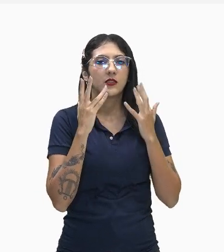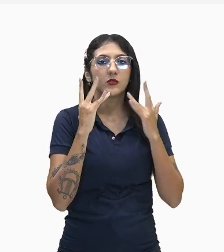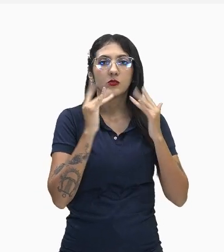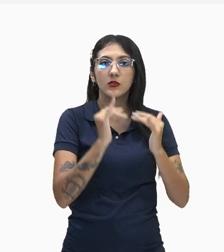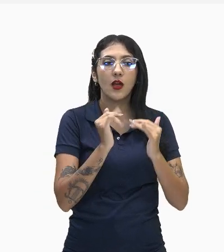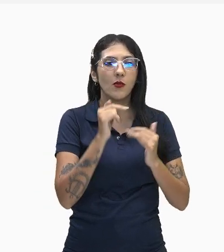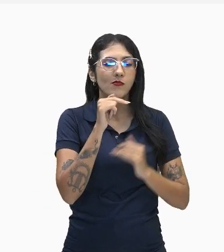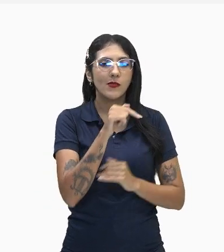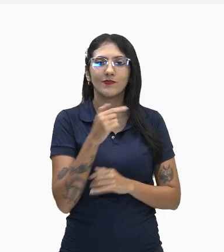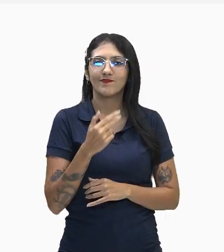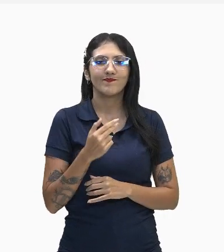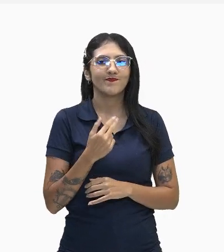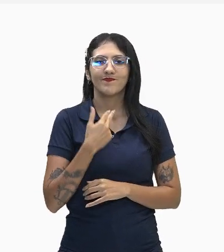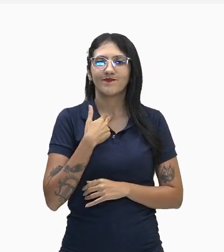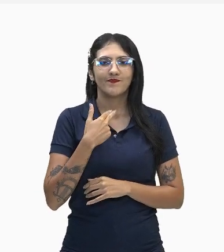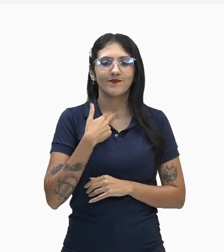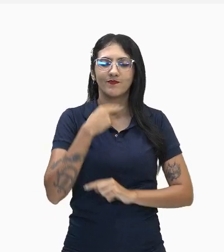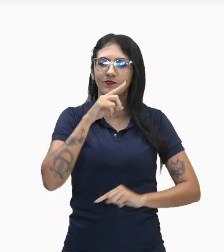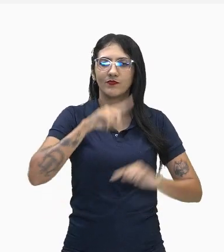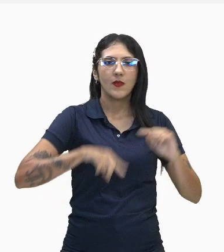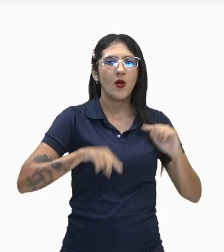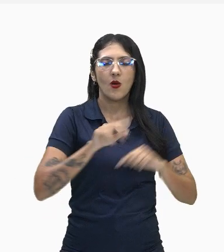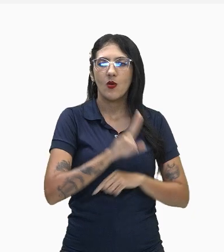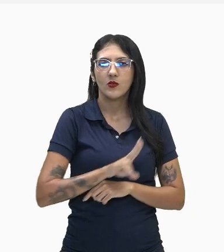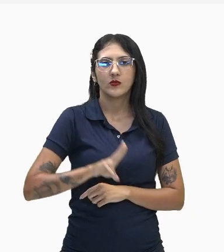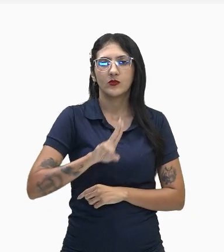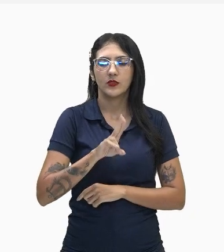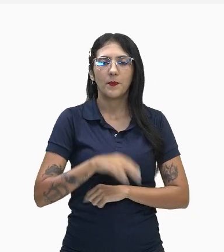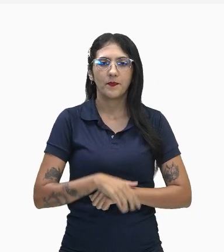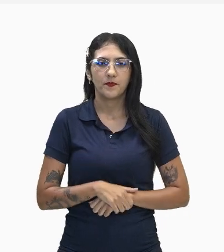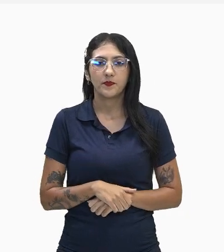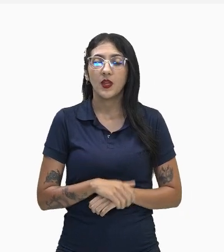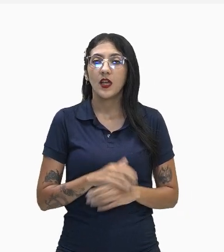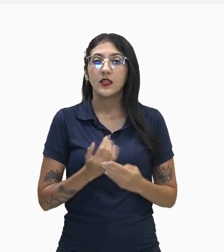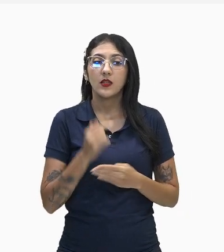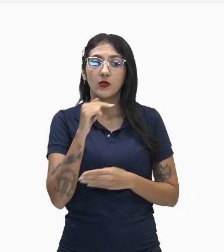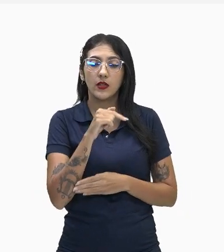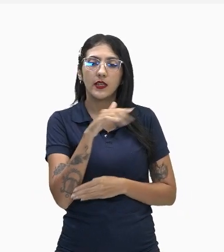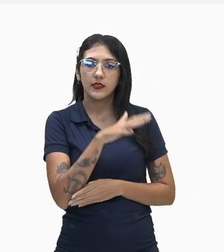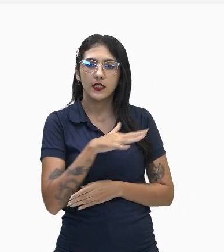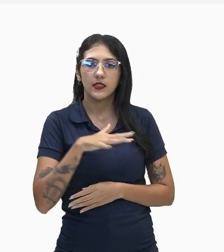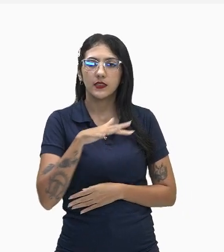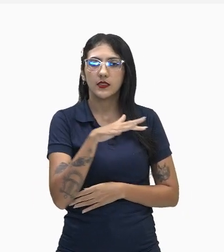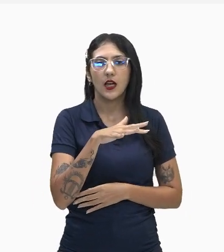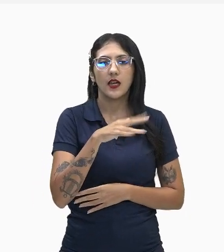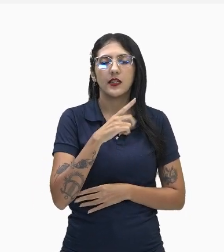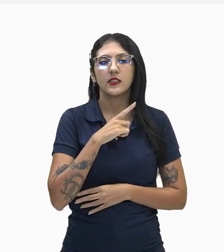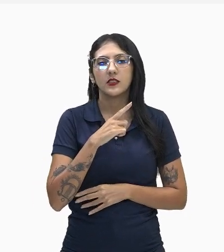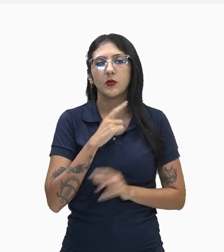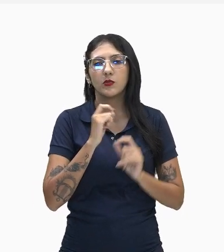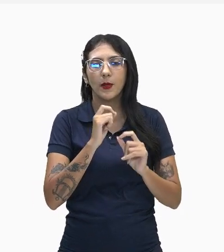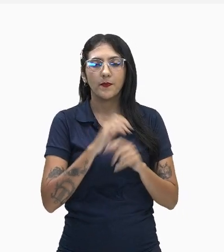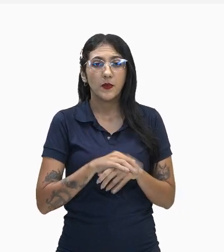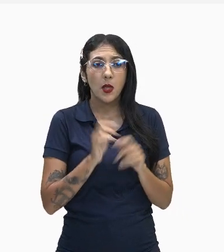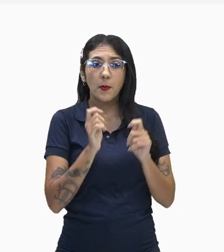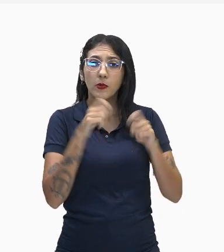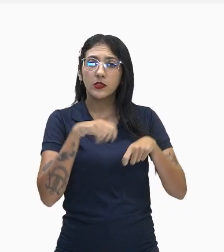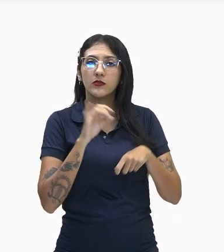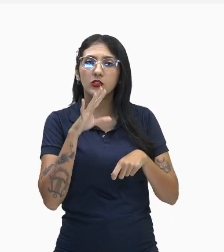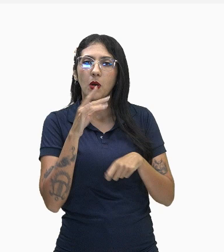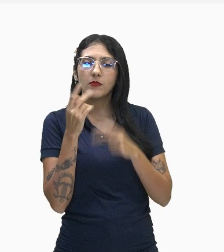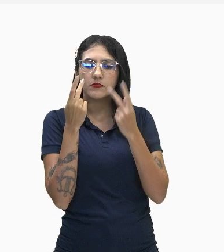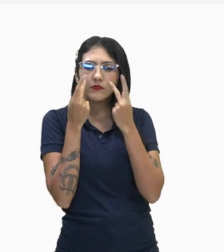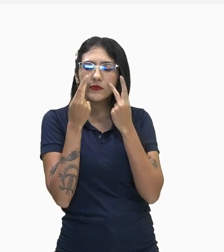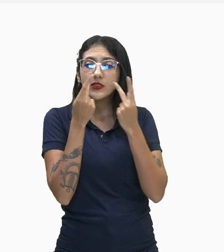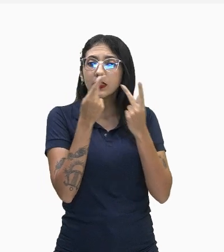não podem ser utilizados. Então, dentro dessas áreas, nós vamos ter ali a permissão de uma